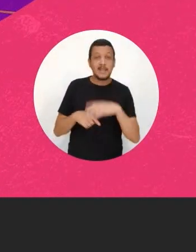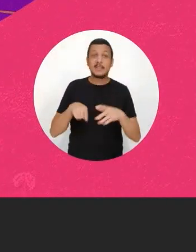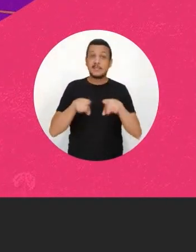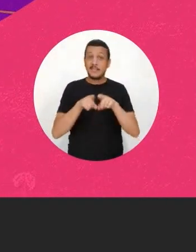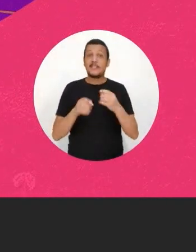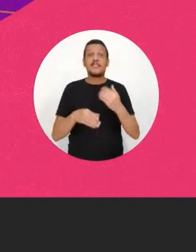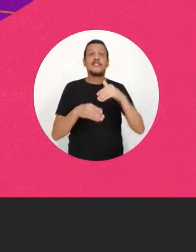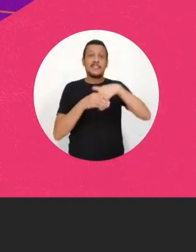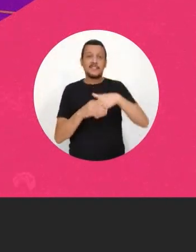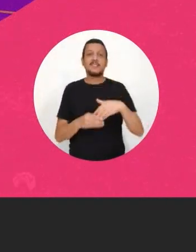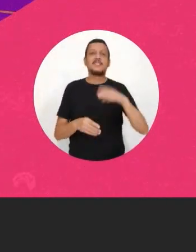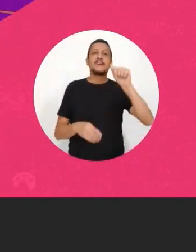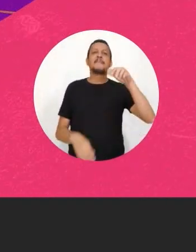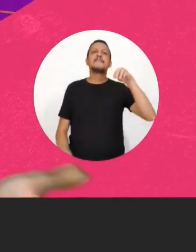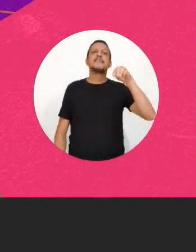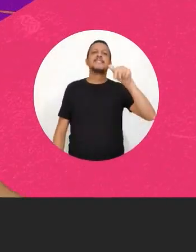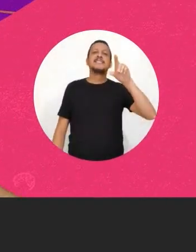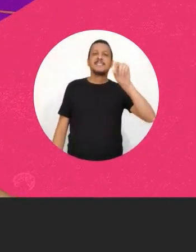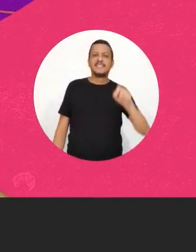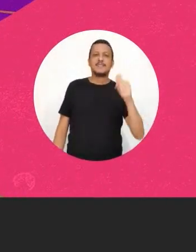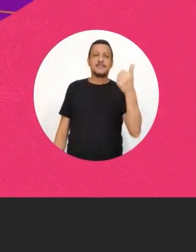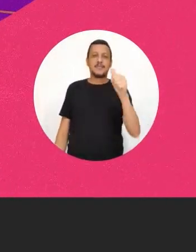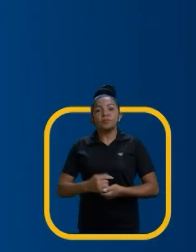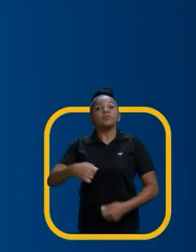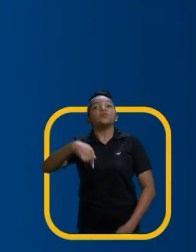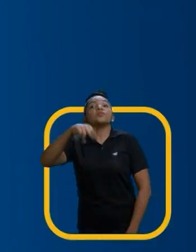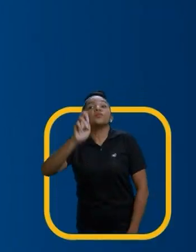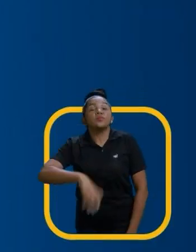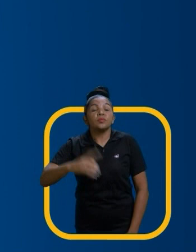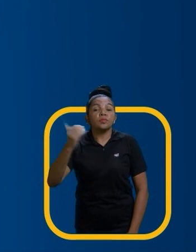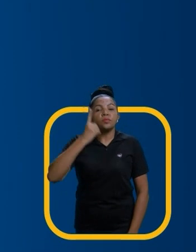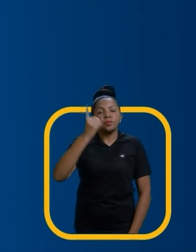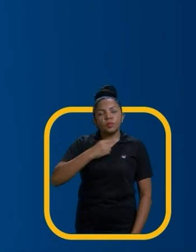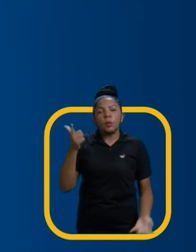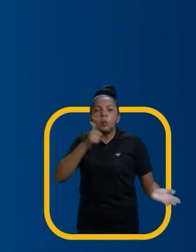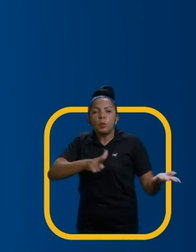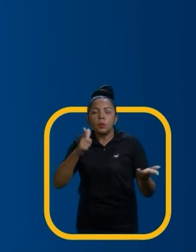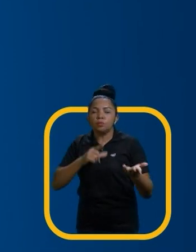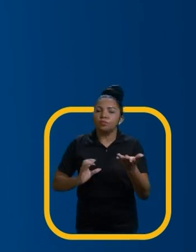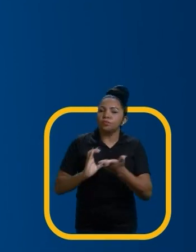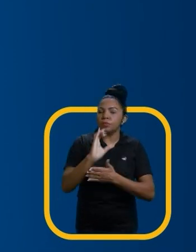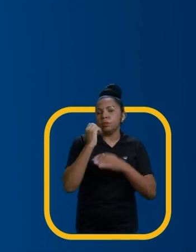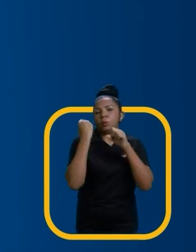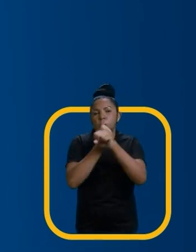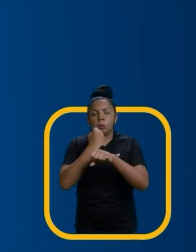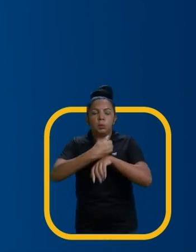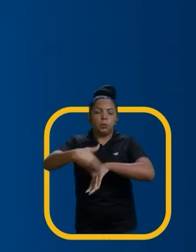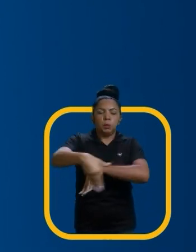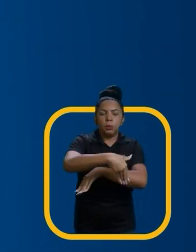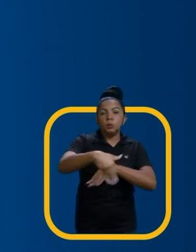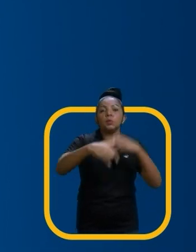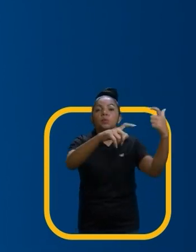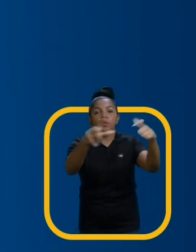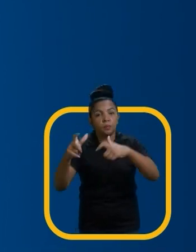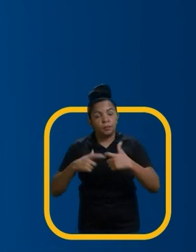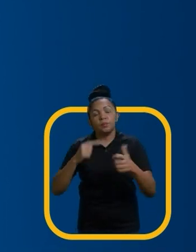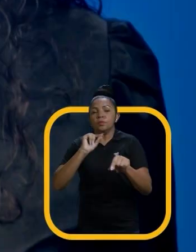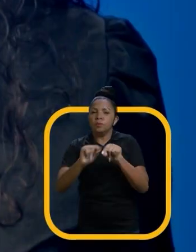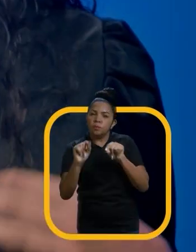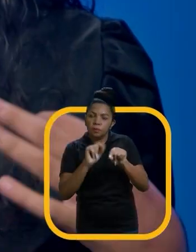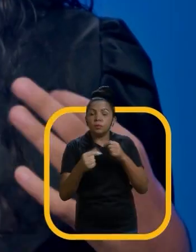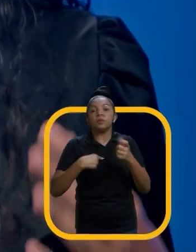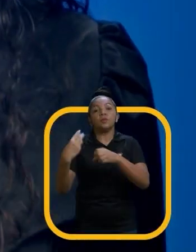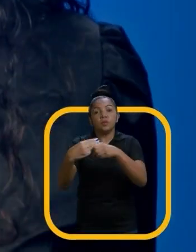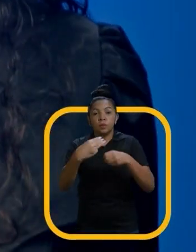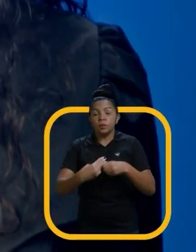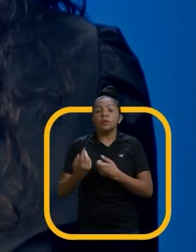e clínicas. Vote Amanda Gentil, 1100. Quem foi o deputado que conseguiu recursos para asfaltar dezenas de bairros em Pinheiro?